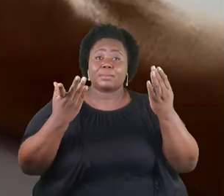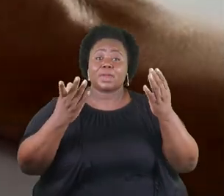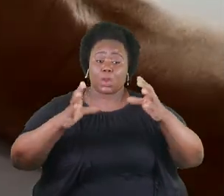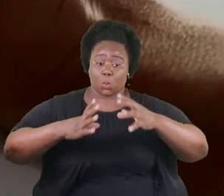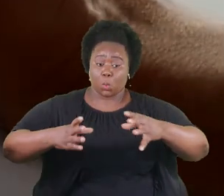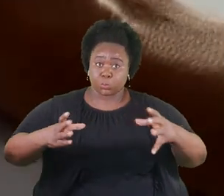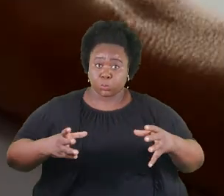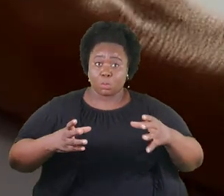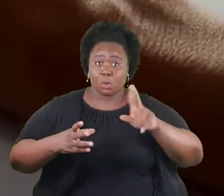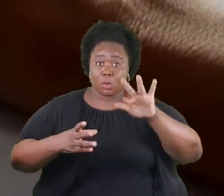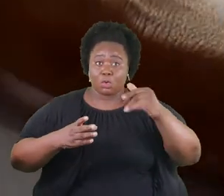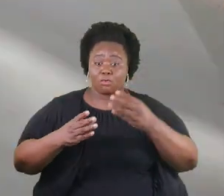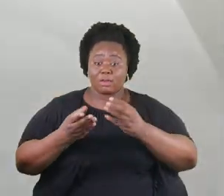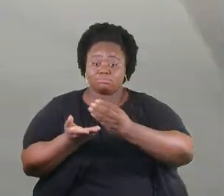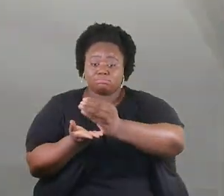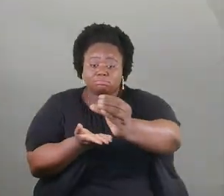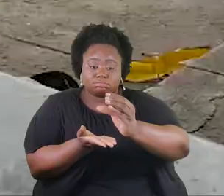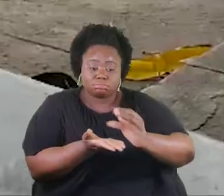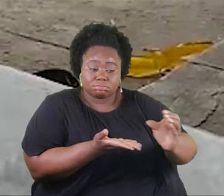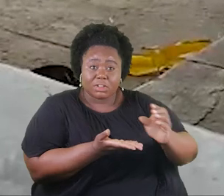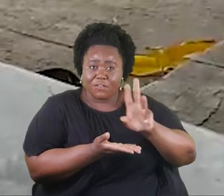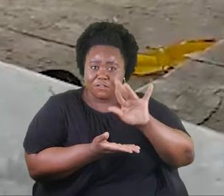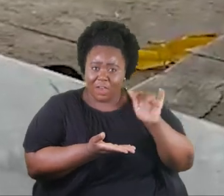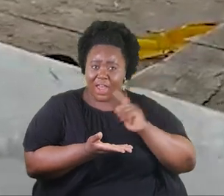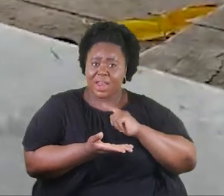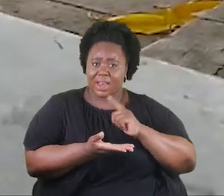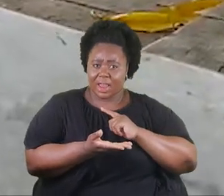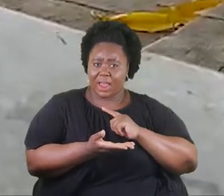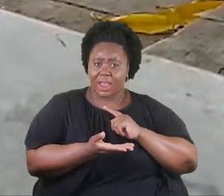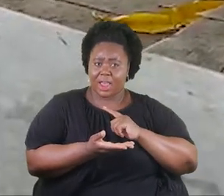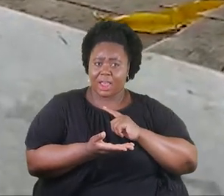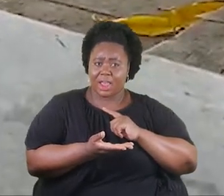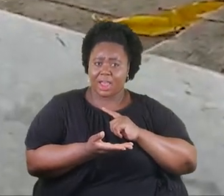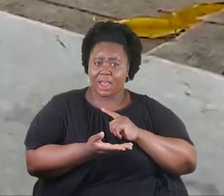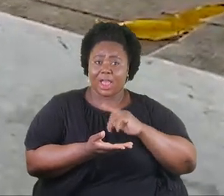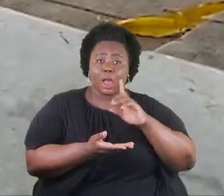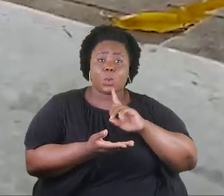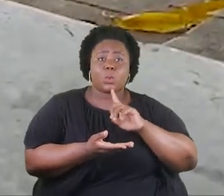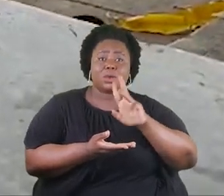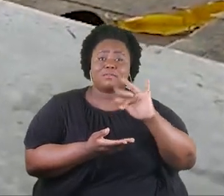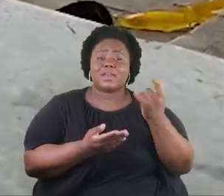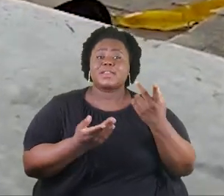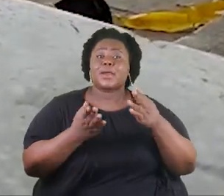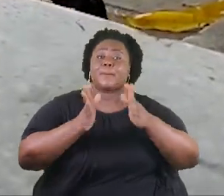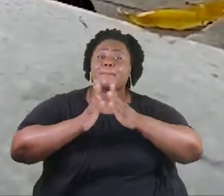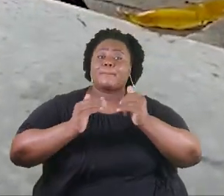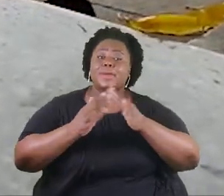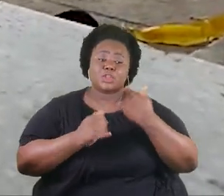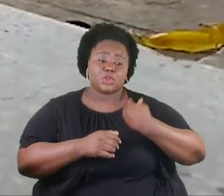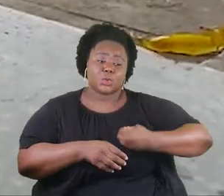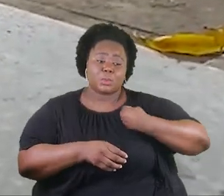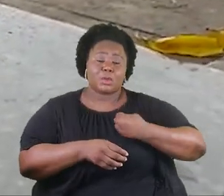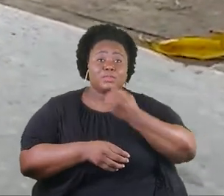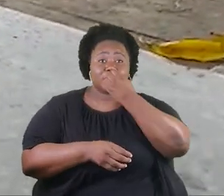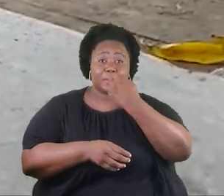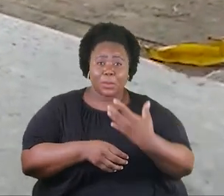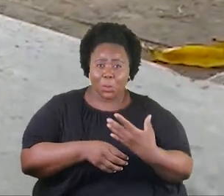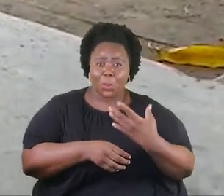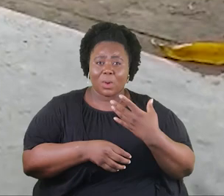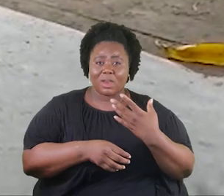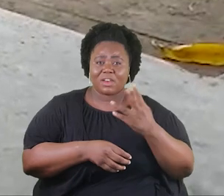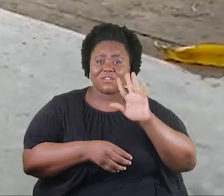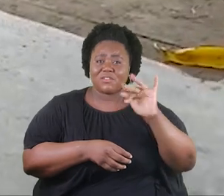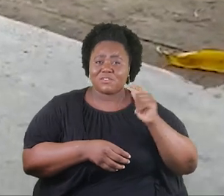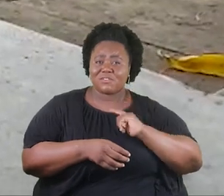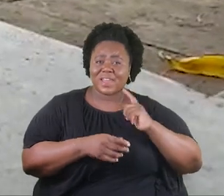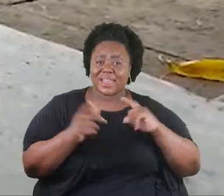será repartido igualmente entre todos? Ao soprar das velas, os pedidos por uma vida longa e próspera